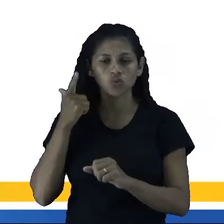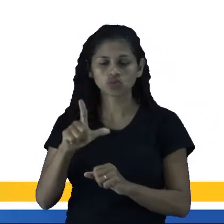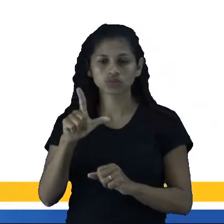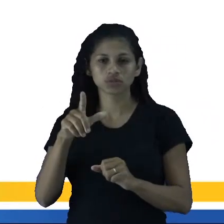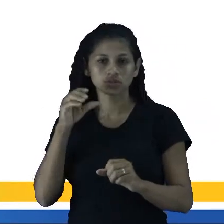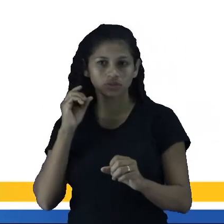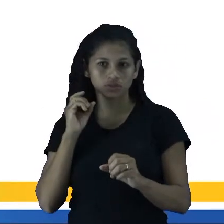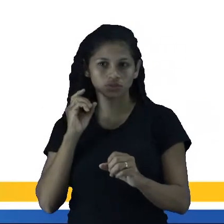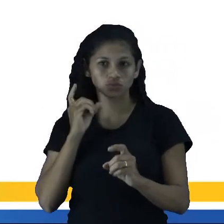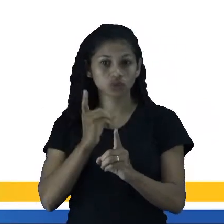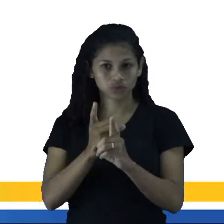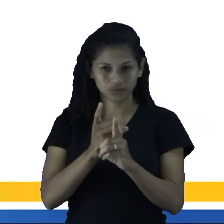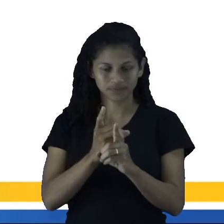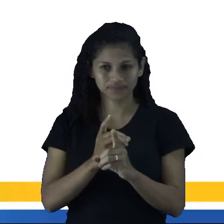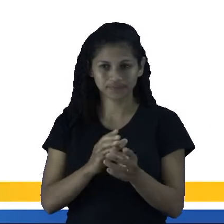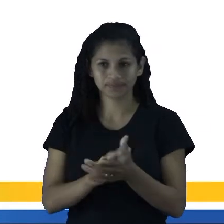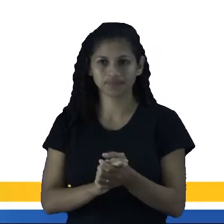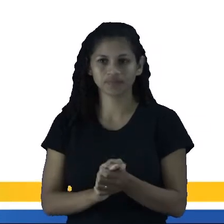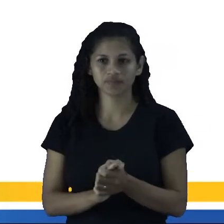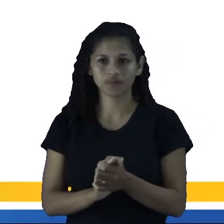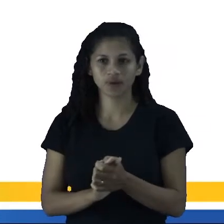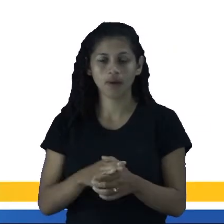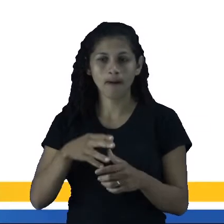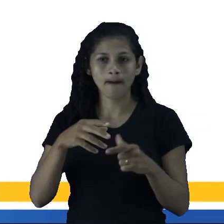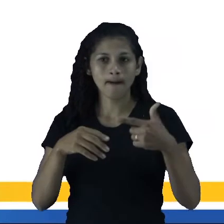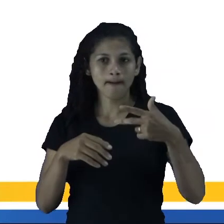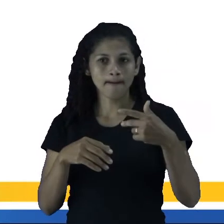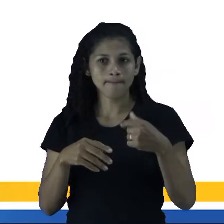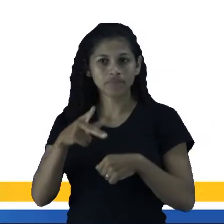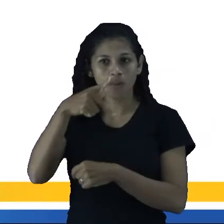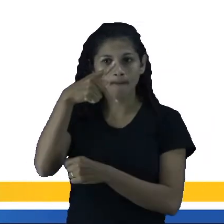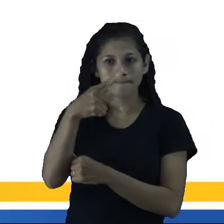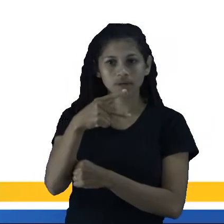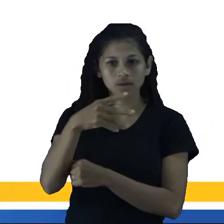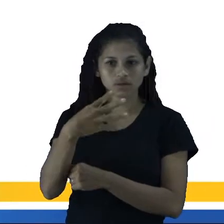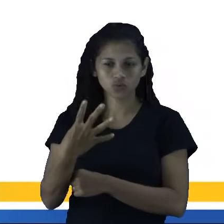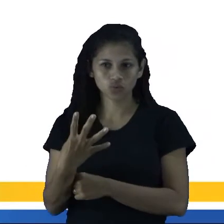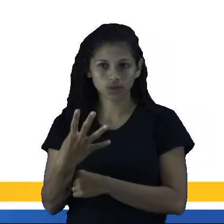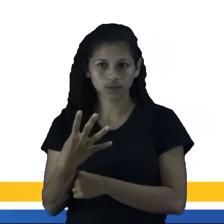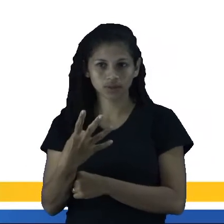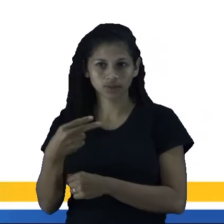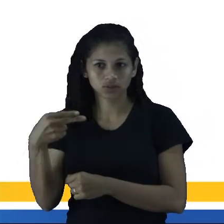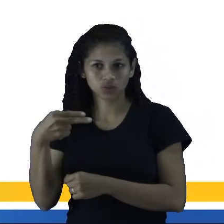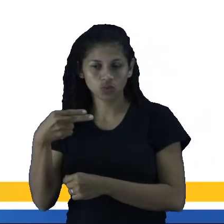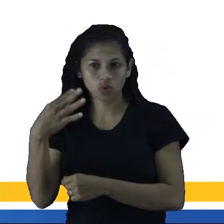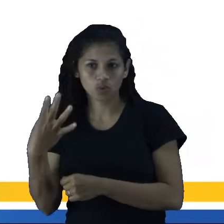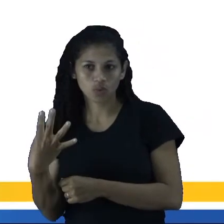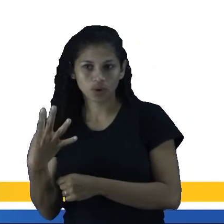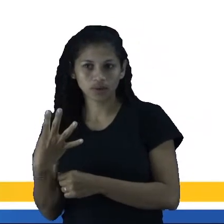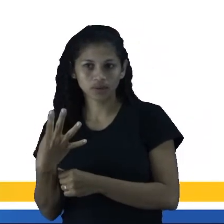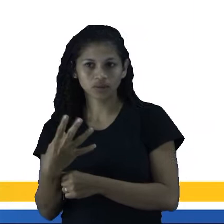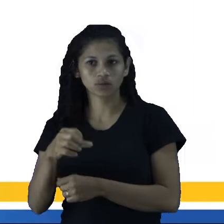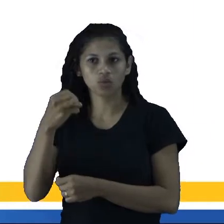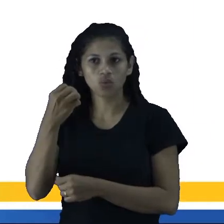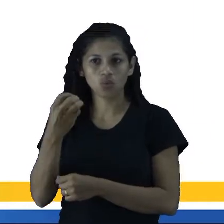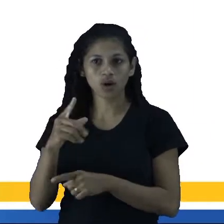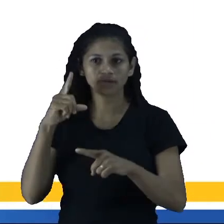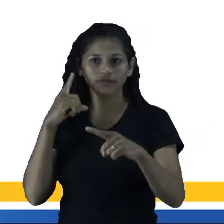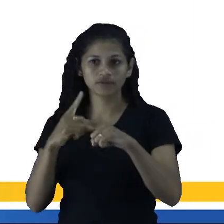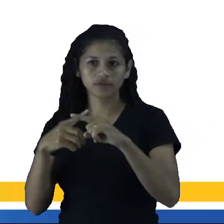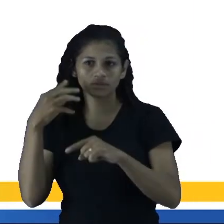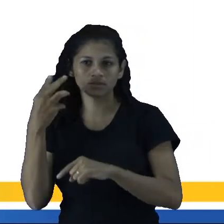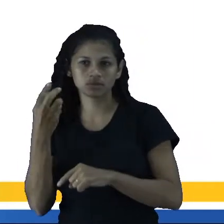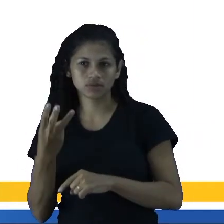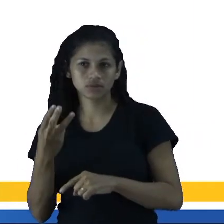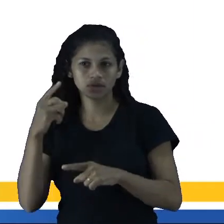de n, n fatorial. P de 4, 4 fatorial. É só fazer 4 vezes 3 vezes 2 vezes 1, que vai me